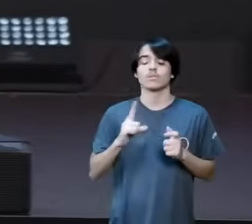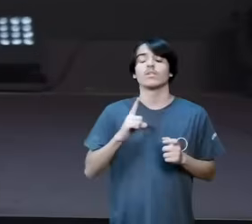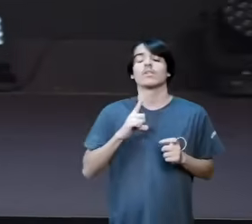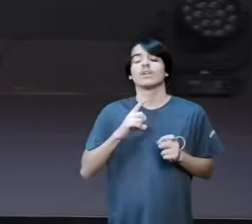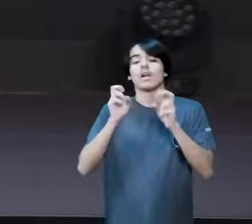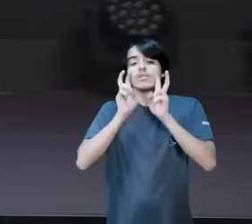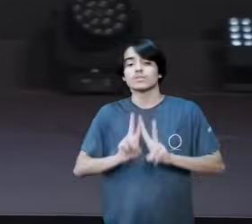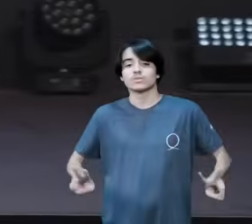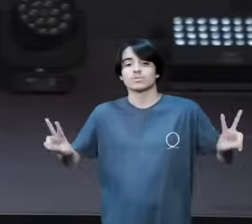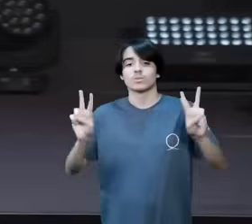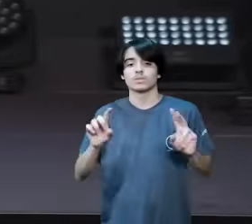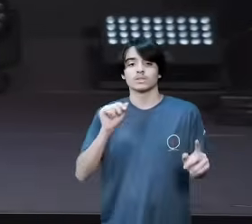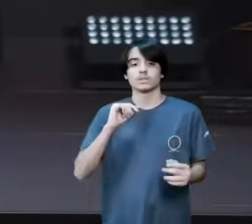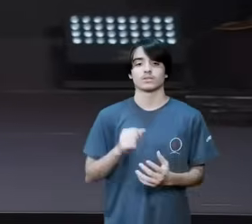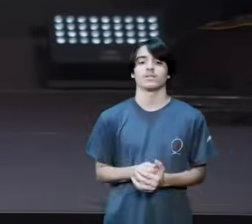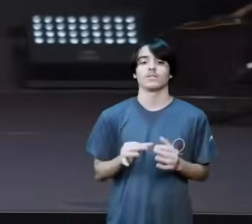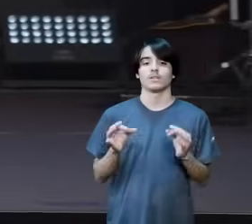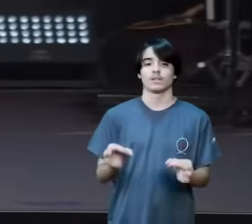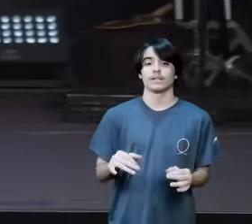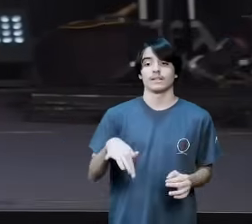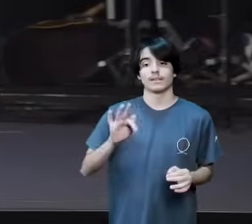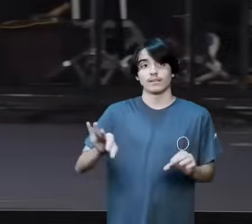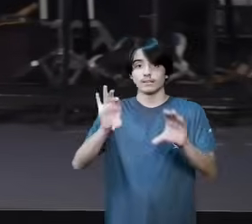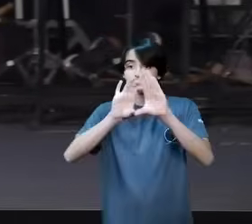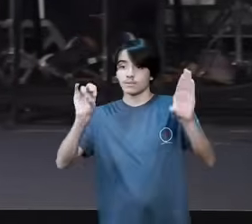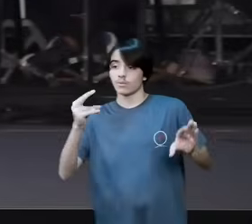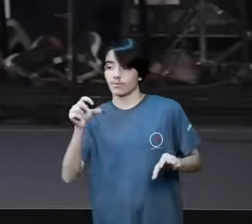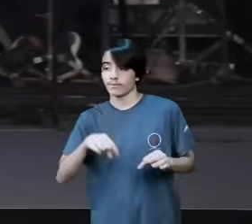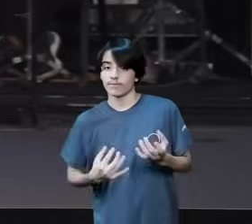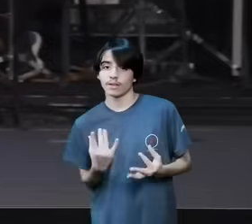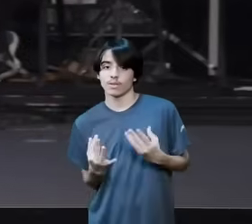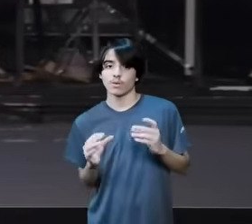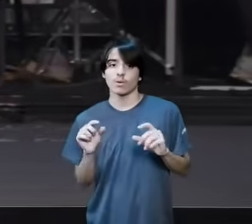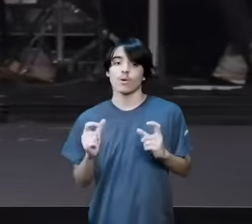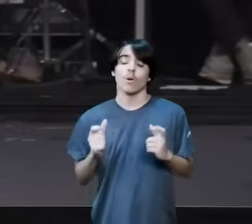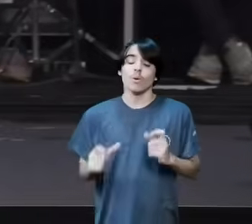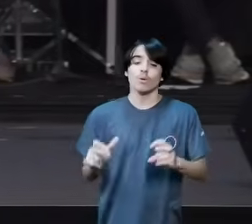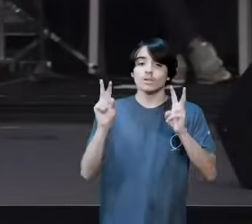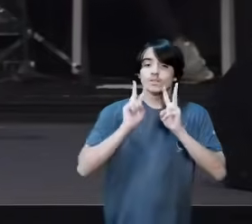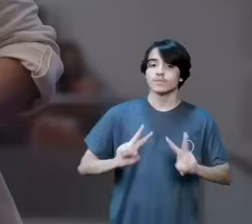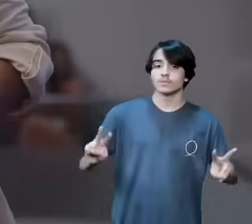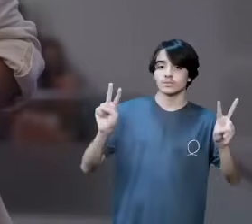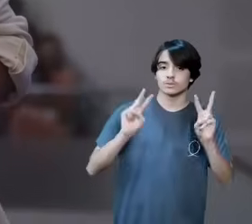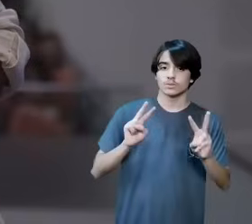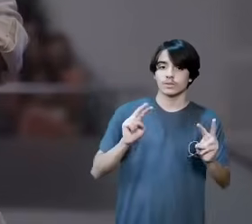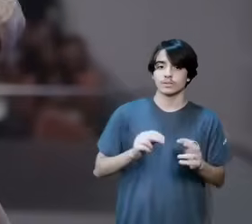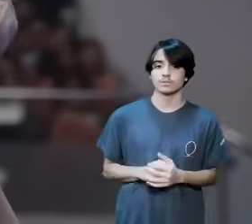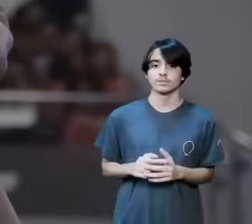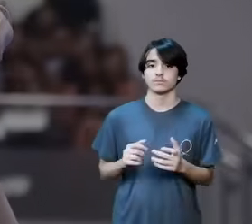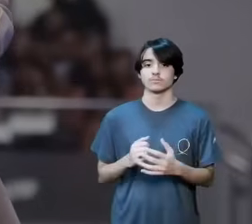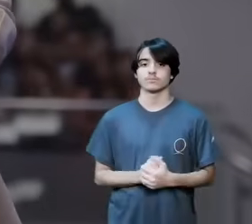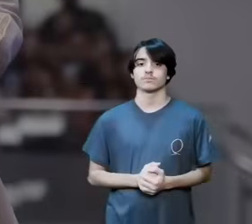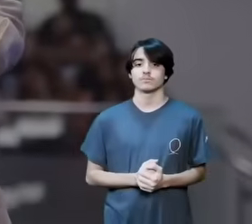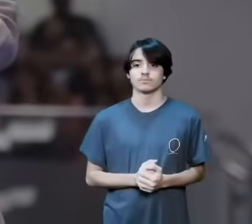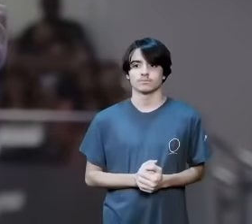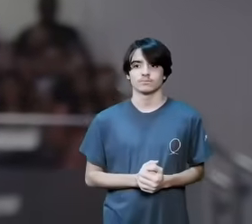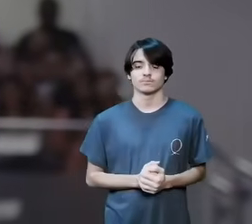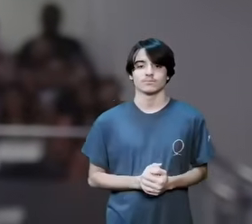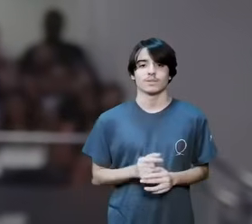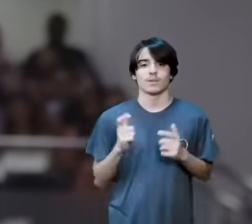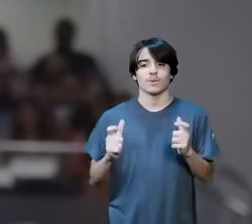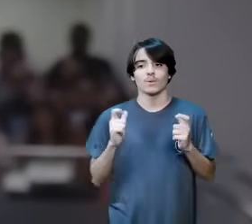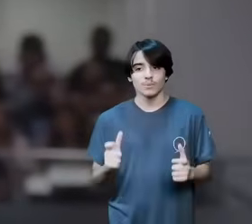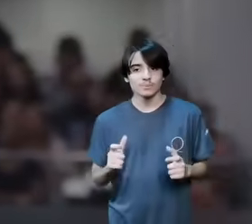vem as visões que determinam quem desce que sobe? De onde vem as visões que determinam o assentar das cadeiras? De onde vem